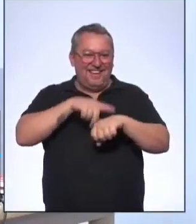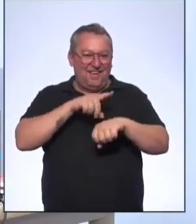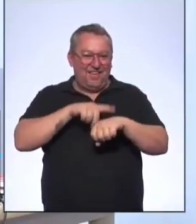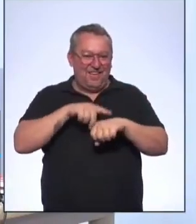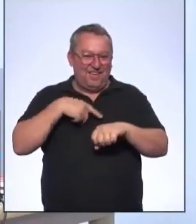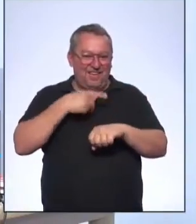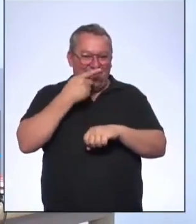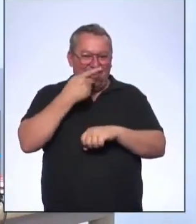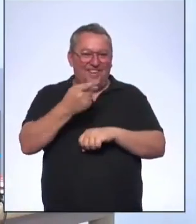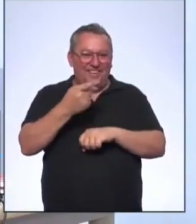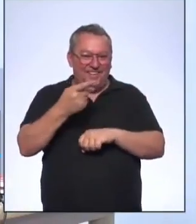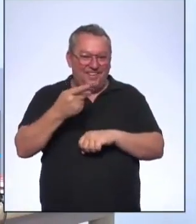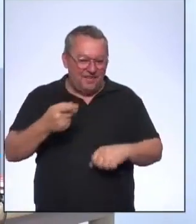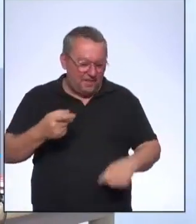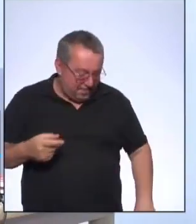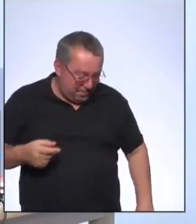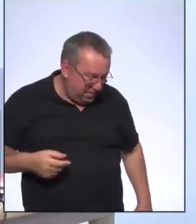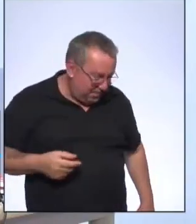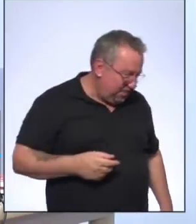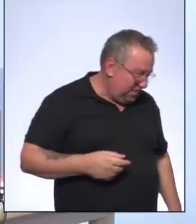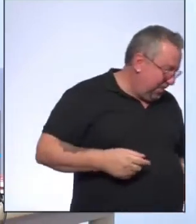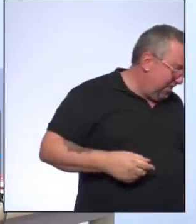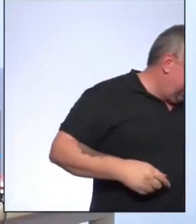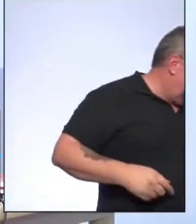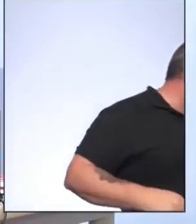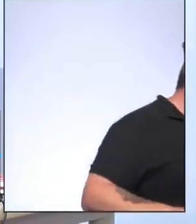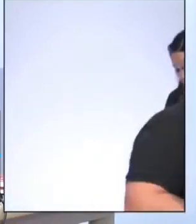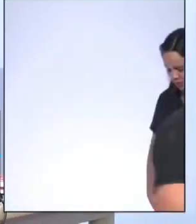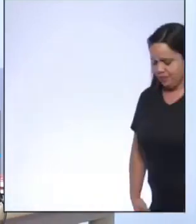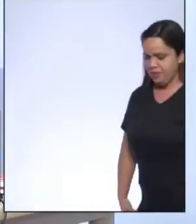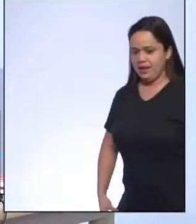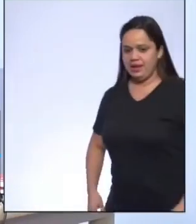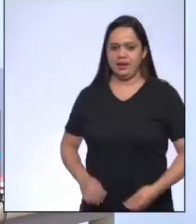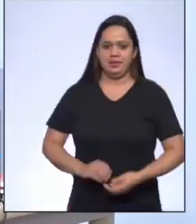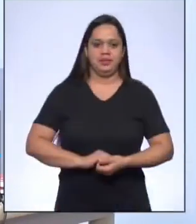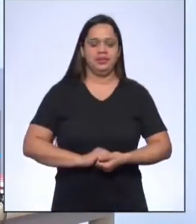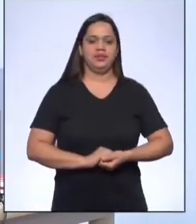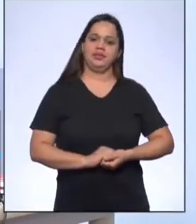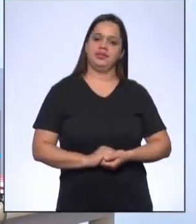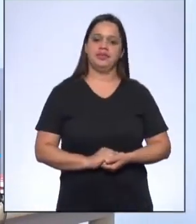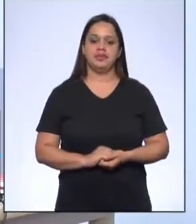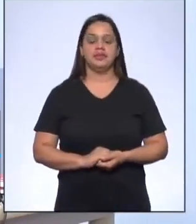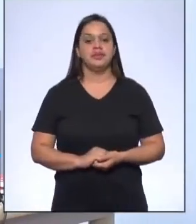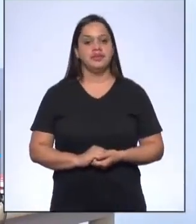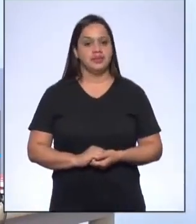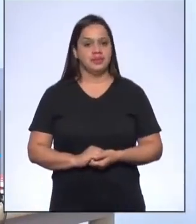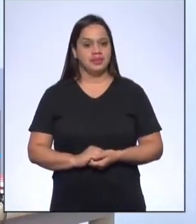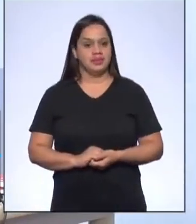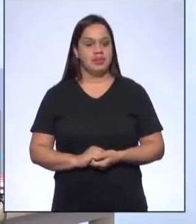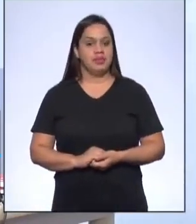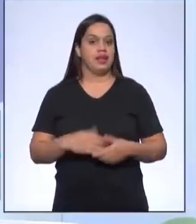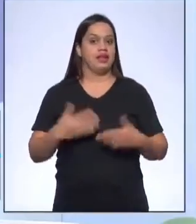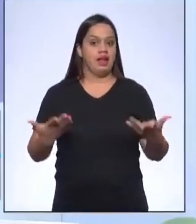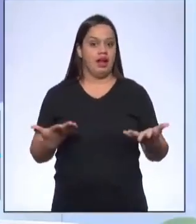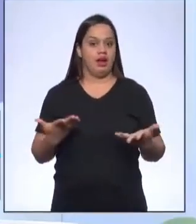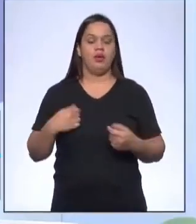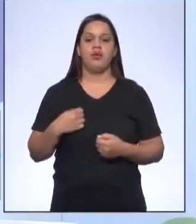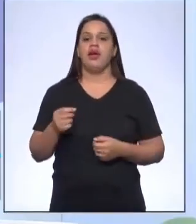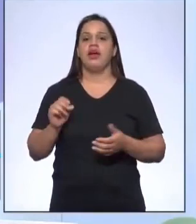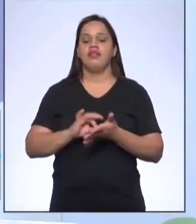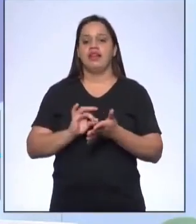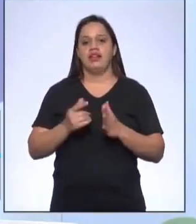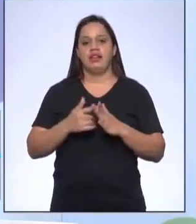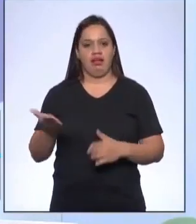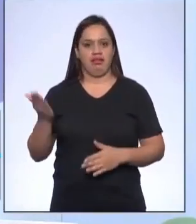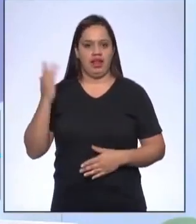diz que quando Cristo voltar, algo do tipo, ele fez uma brincadeira ali, quando ele Também. devia ser mais sério, não? Tá até aqui, né, Mônica?